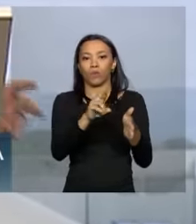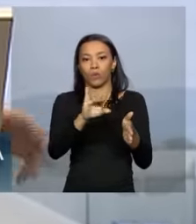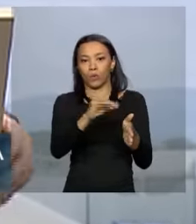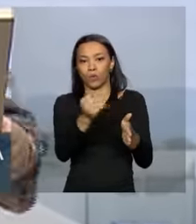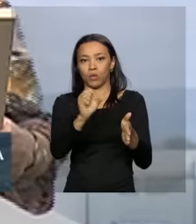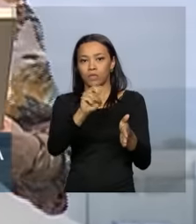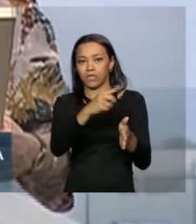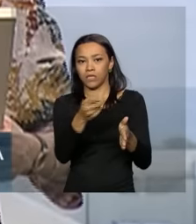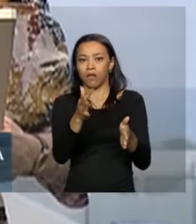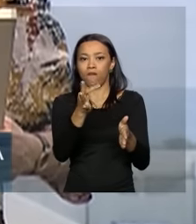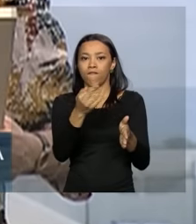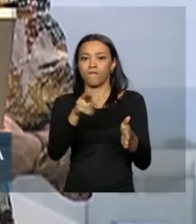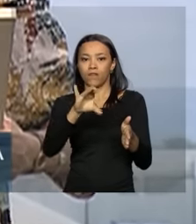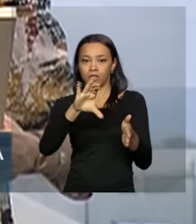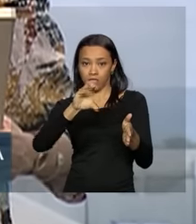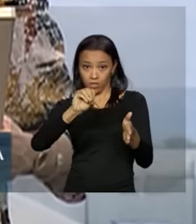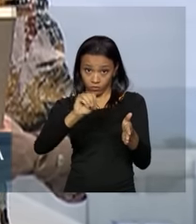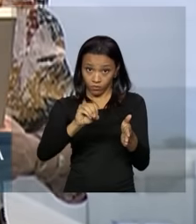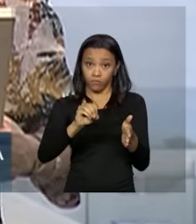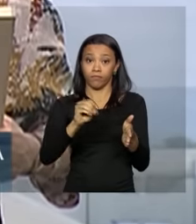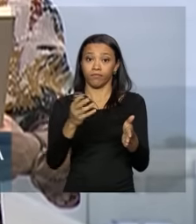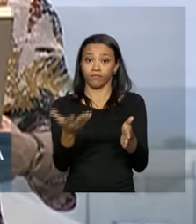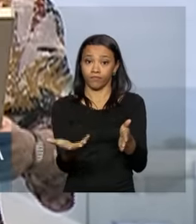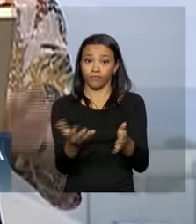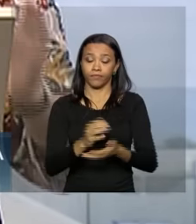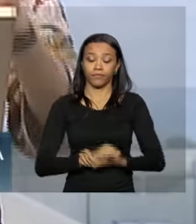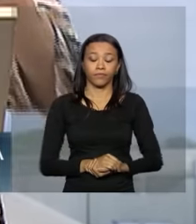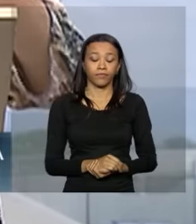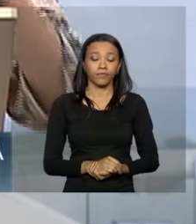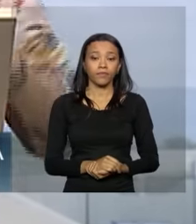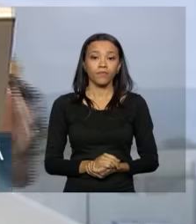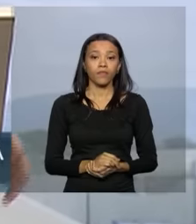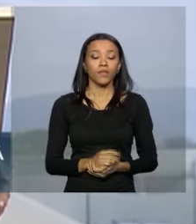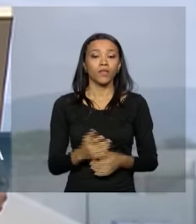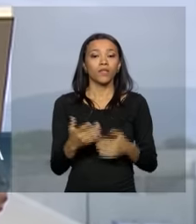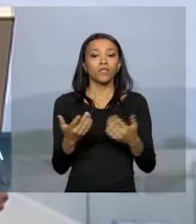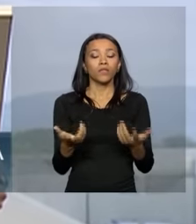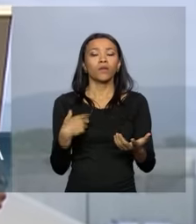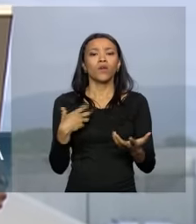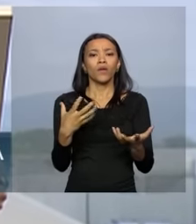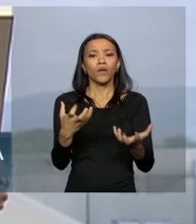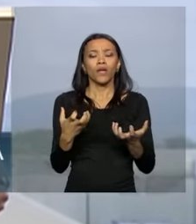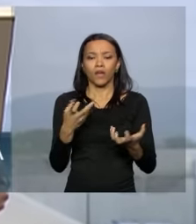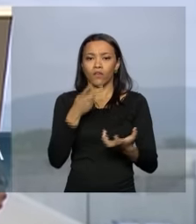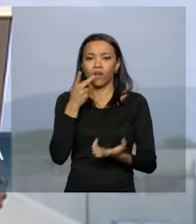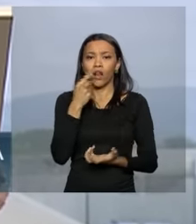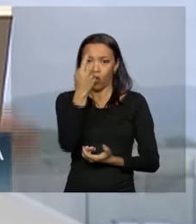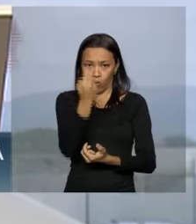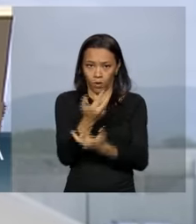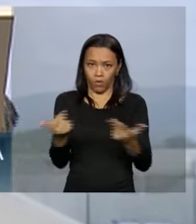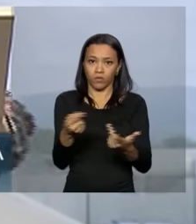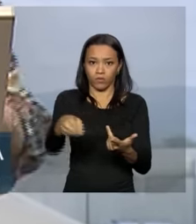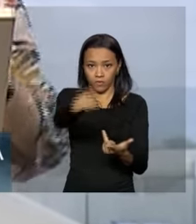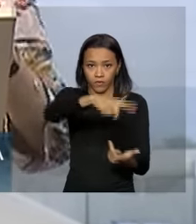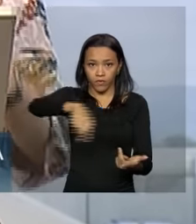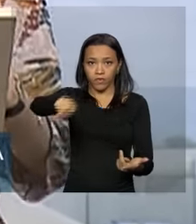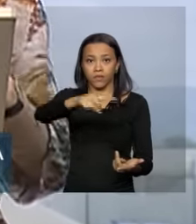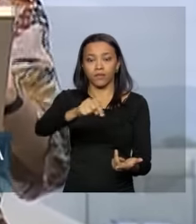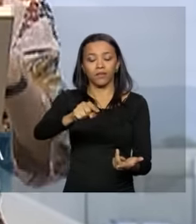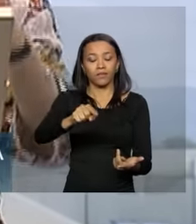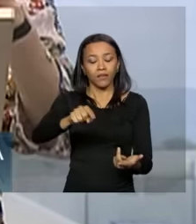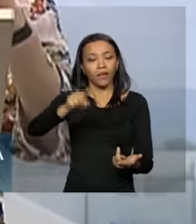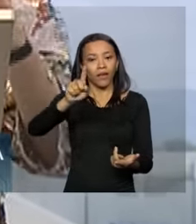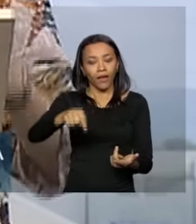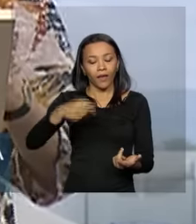o programa de integração do São Francisco. E aí eu quero dizer uma coisa para vocês. É uma